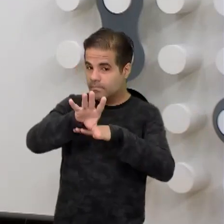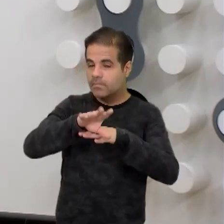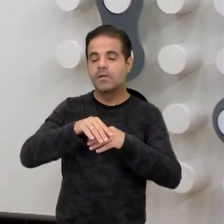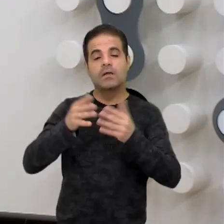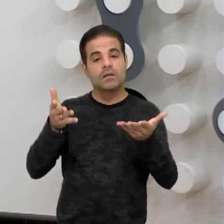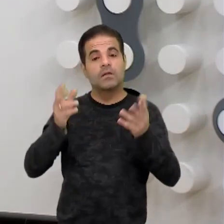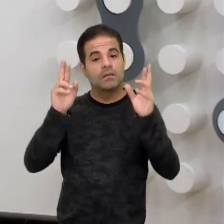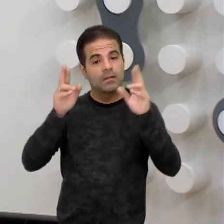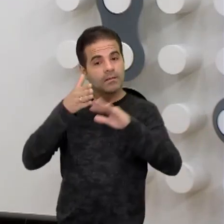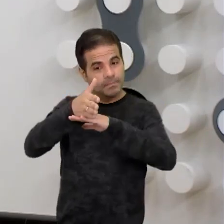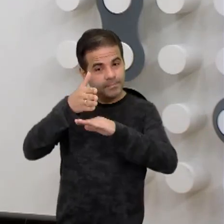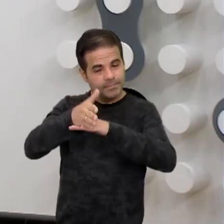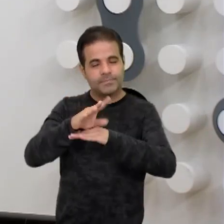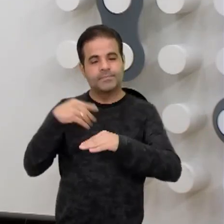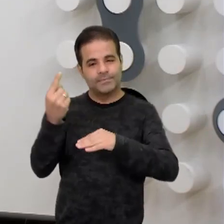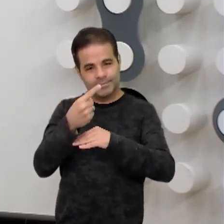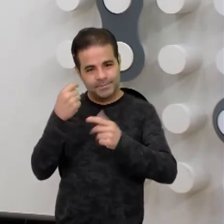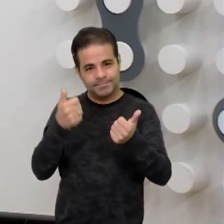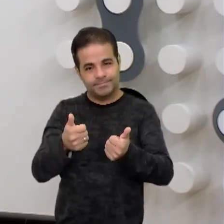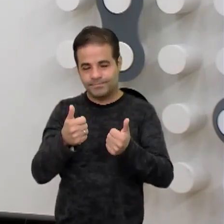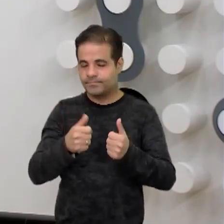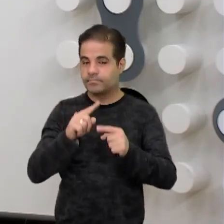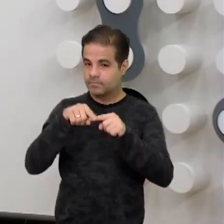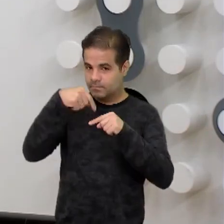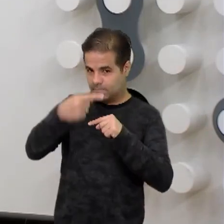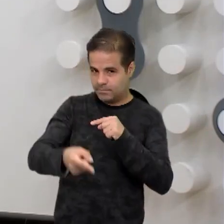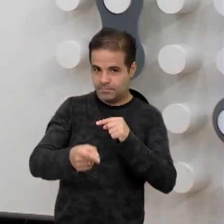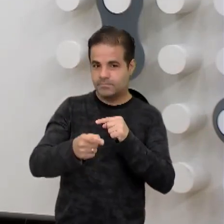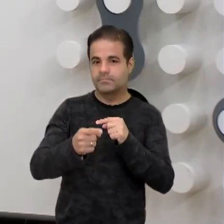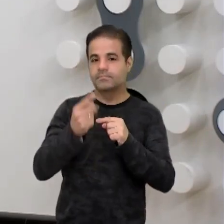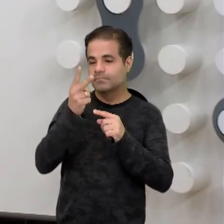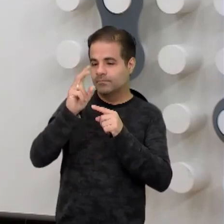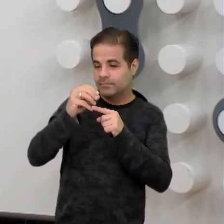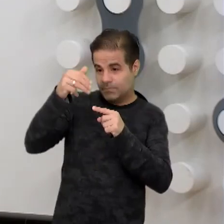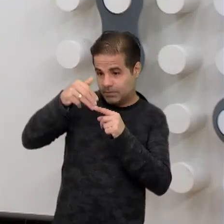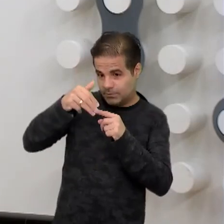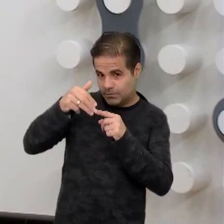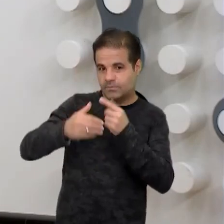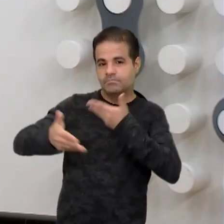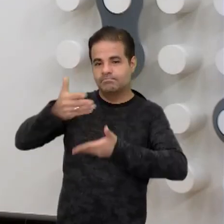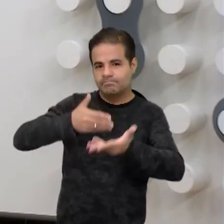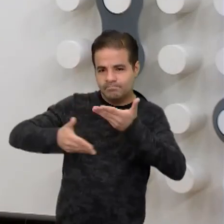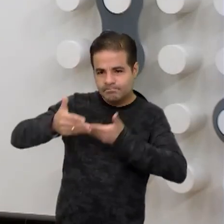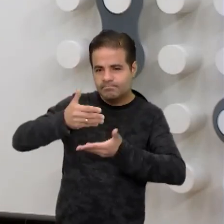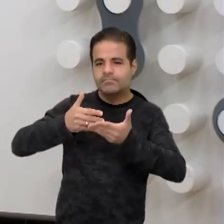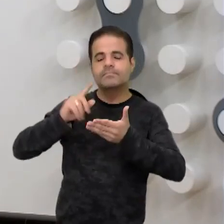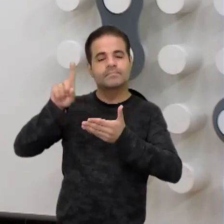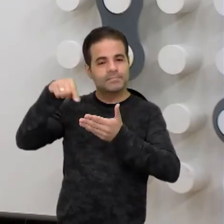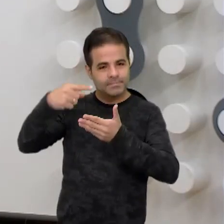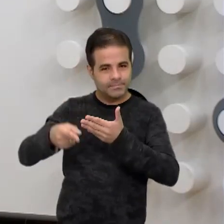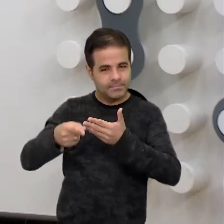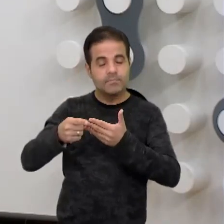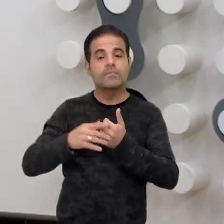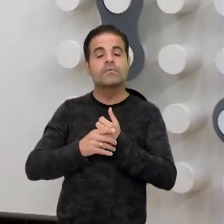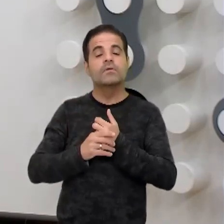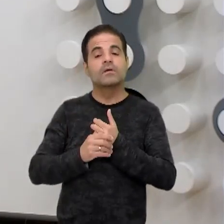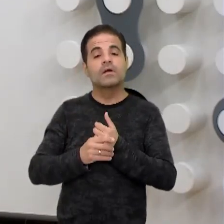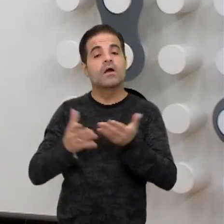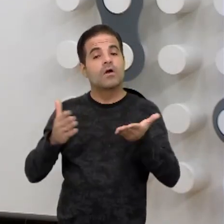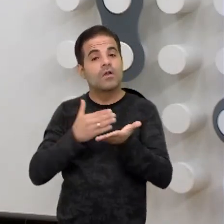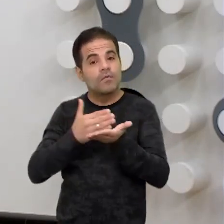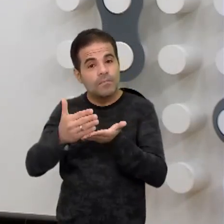a participação de vocês também, né? Depois desses primeiros 20 minutos vamos ter uma interação. Mas vamos